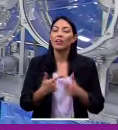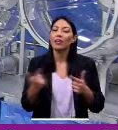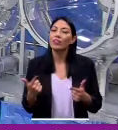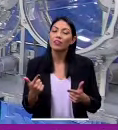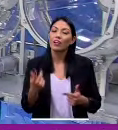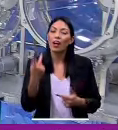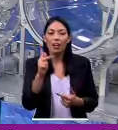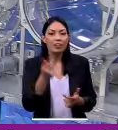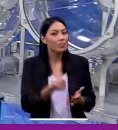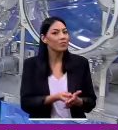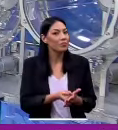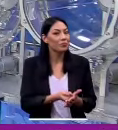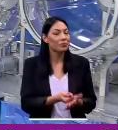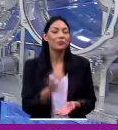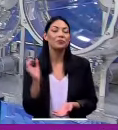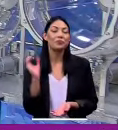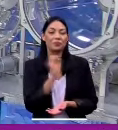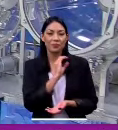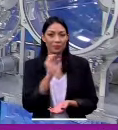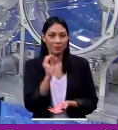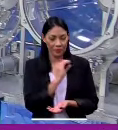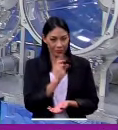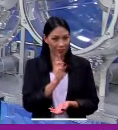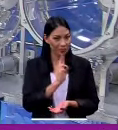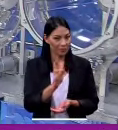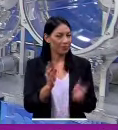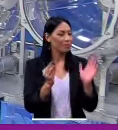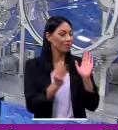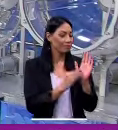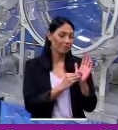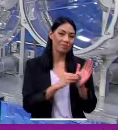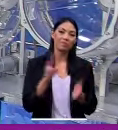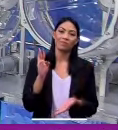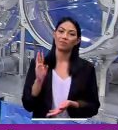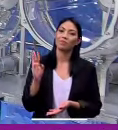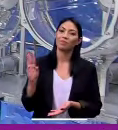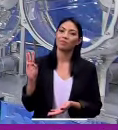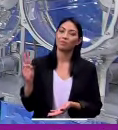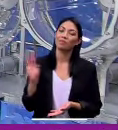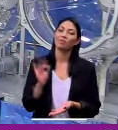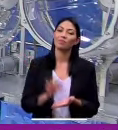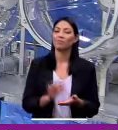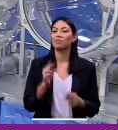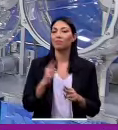estava na sua aposta. Logo após a apuração, você poderá saber de onde são as apostas vencedoras, se o prêmio está